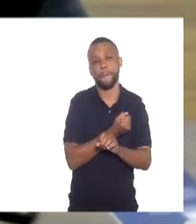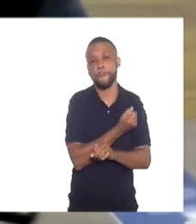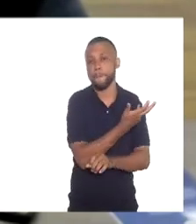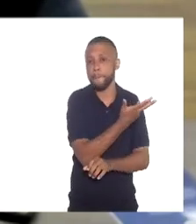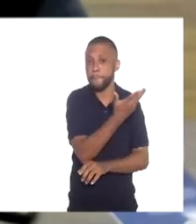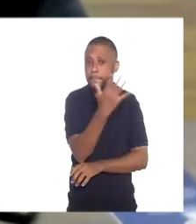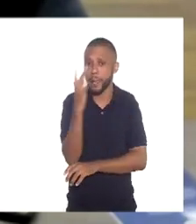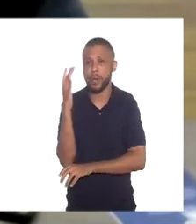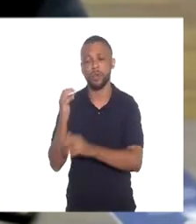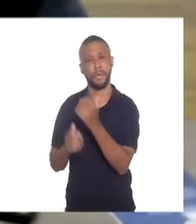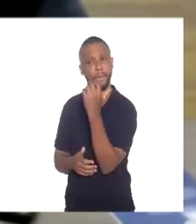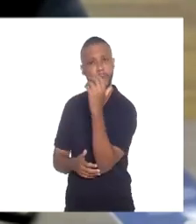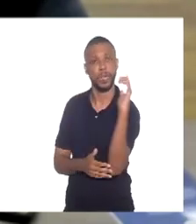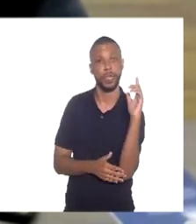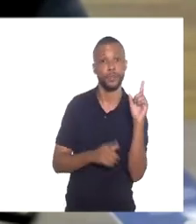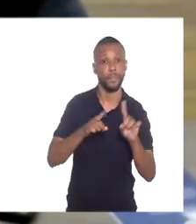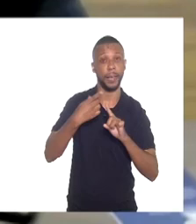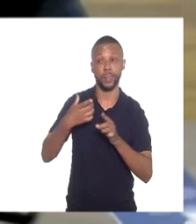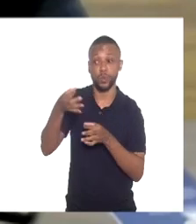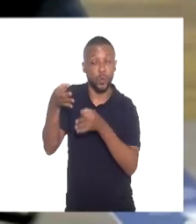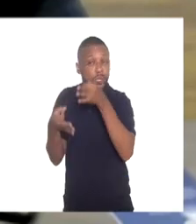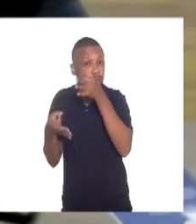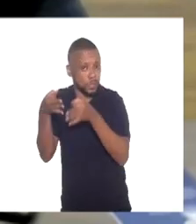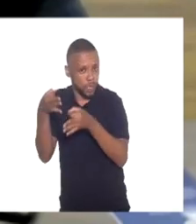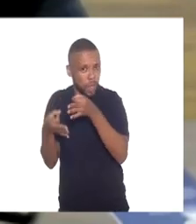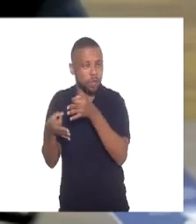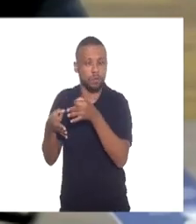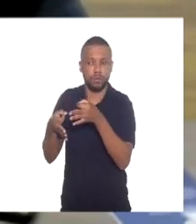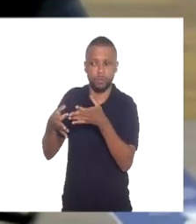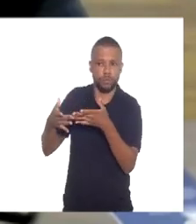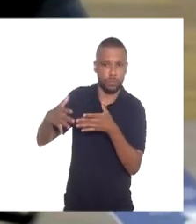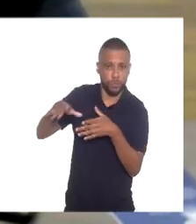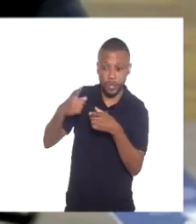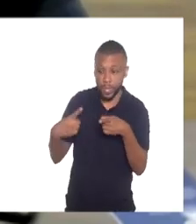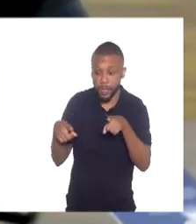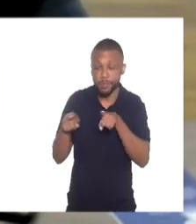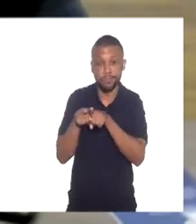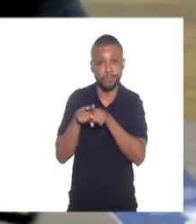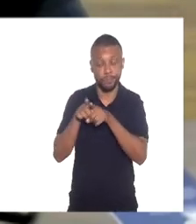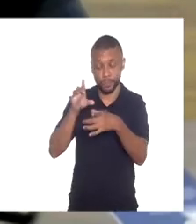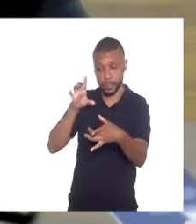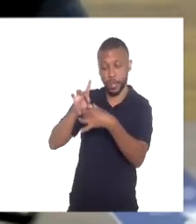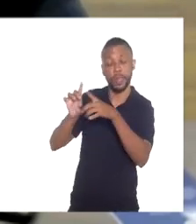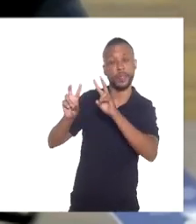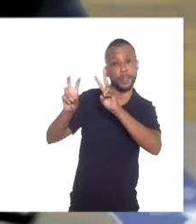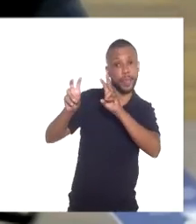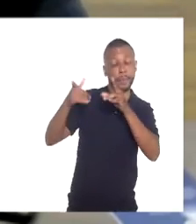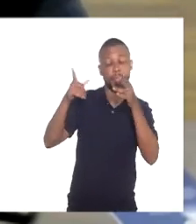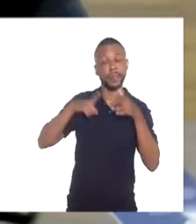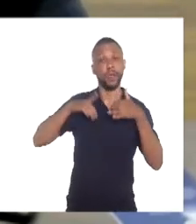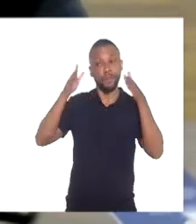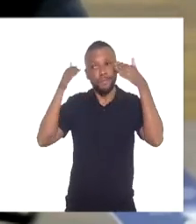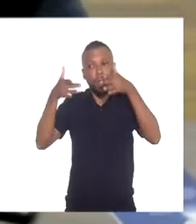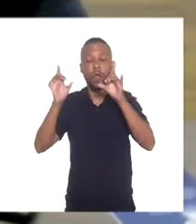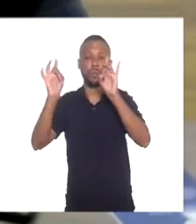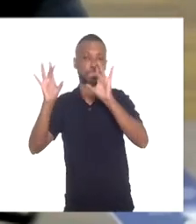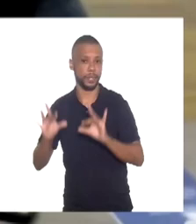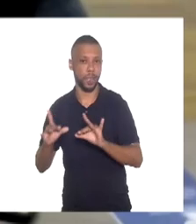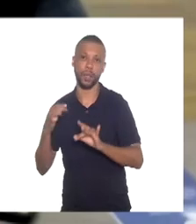agindo conjuntamente. Eu acho que a gente precisava debruçar por esse tema, ter uma atenção especial, que é